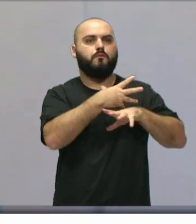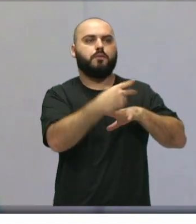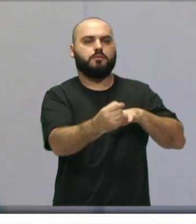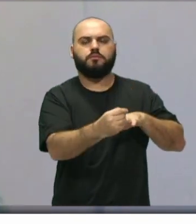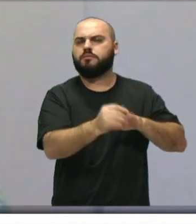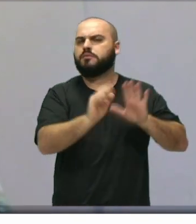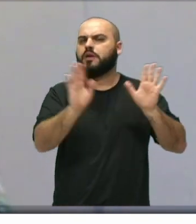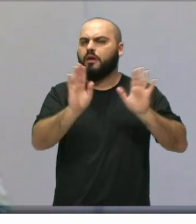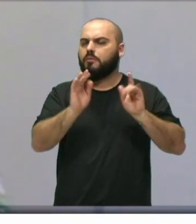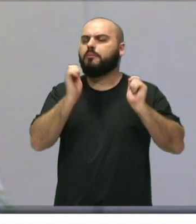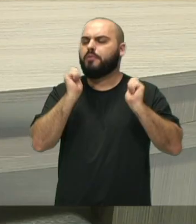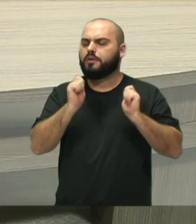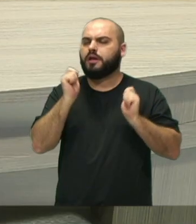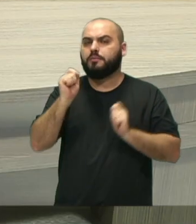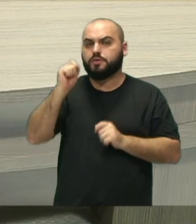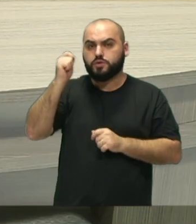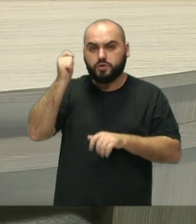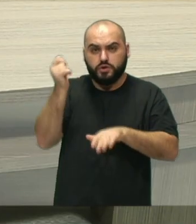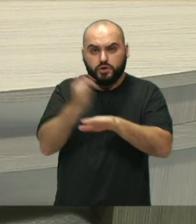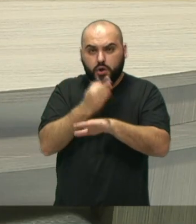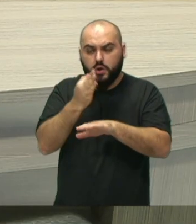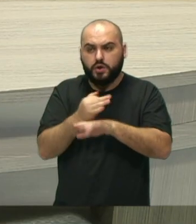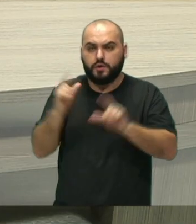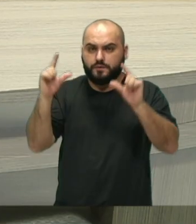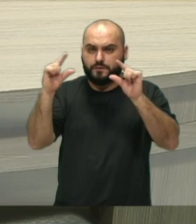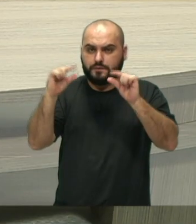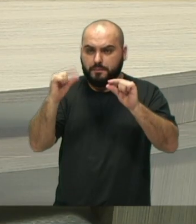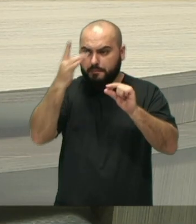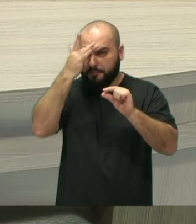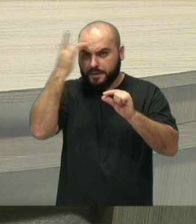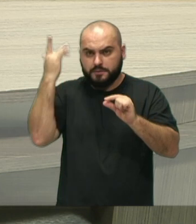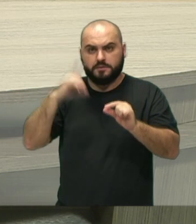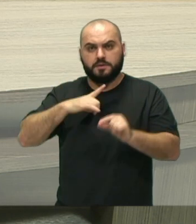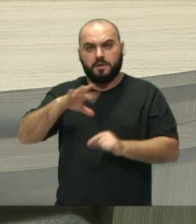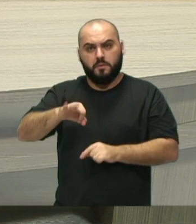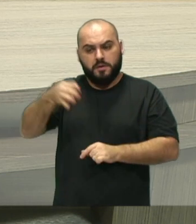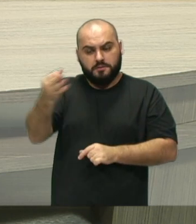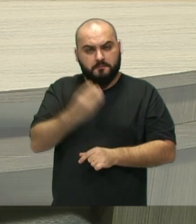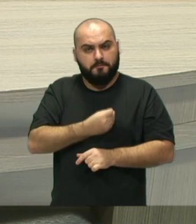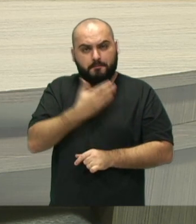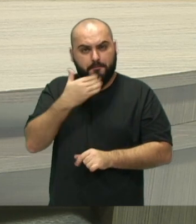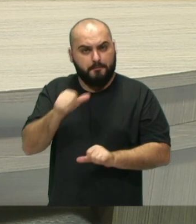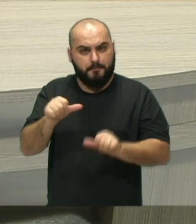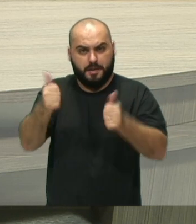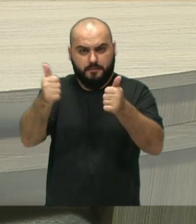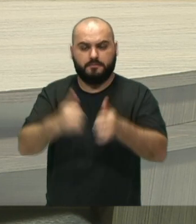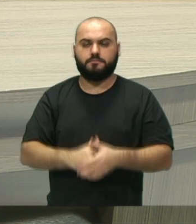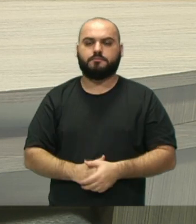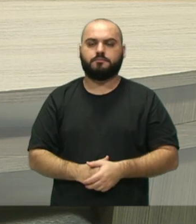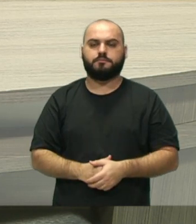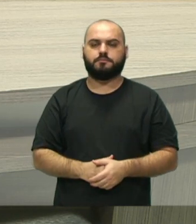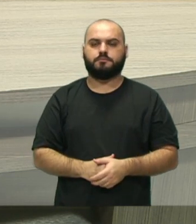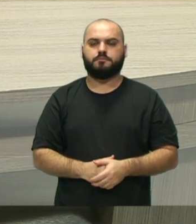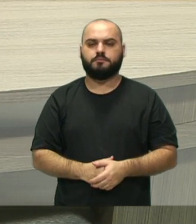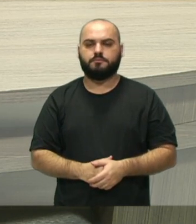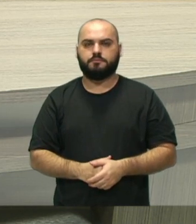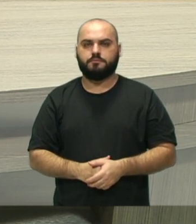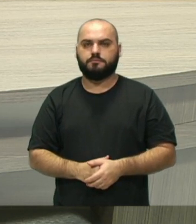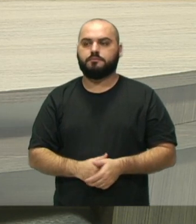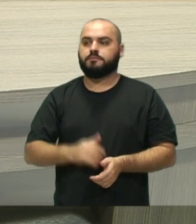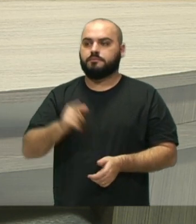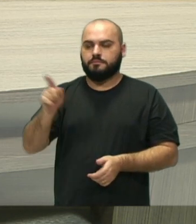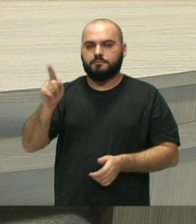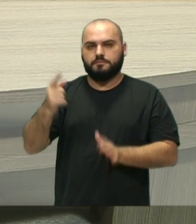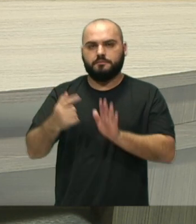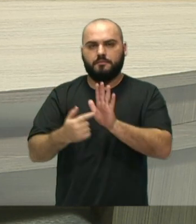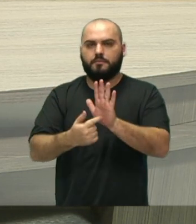vida de mais qualidade, uma vida de mais participação social. E esse é o ponto, né? Tem que haver o diagnóstico,